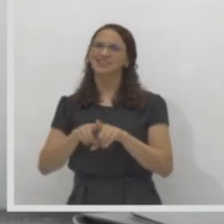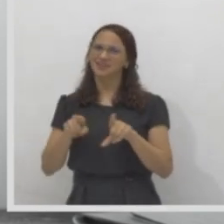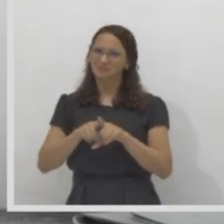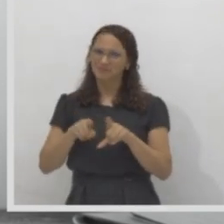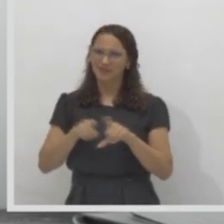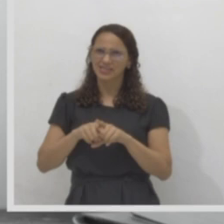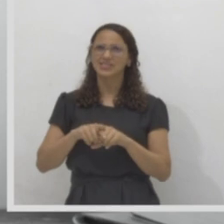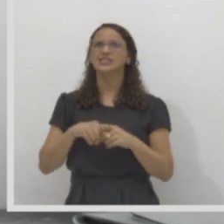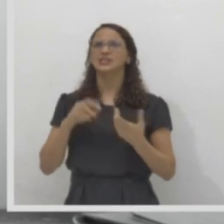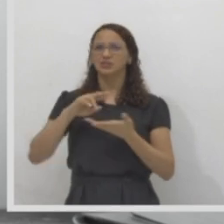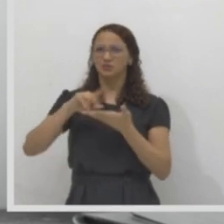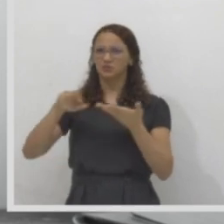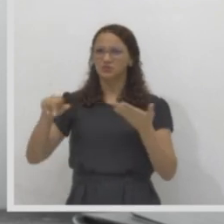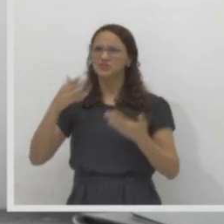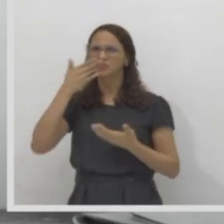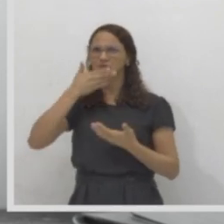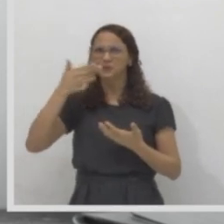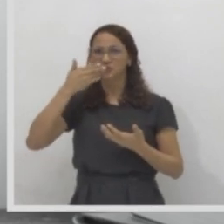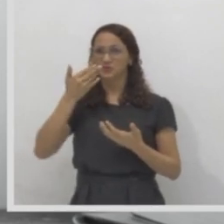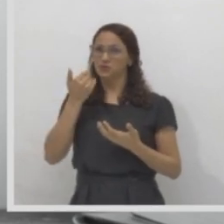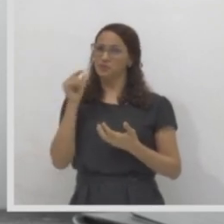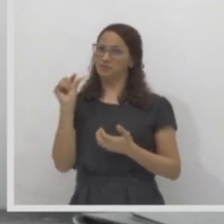bom? Vamos para mais uma questão.